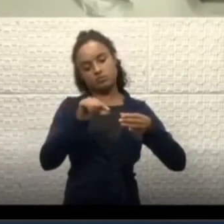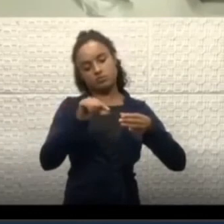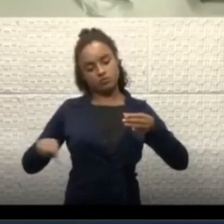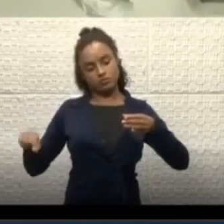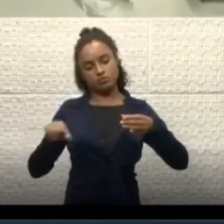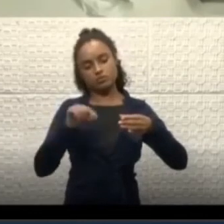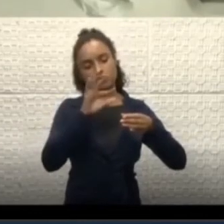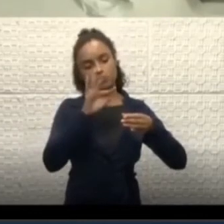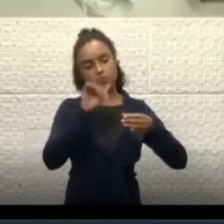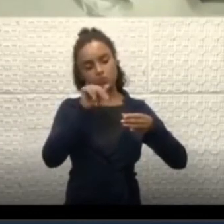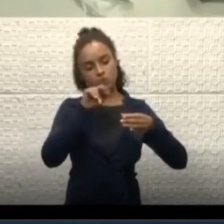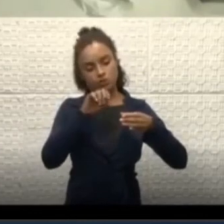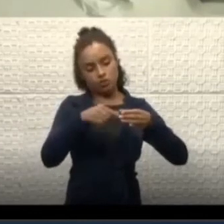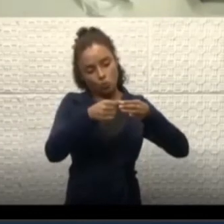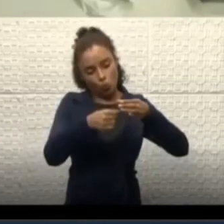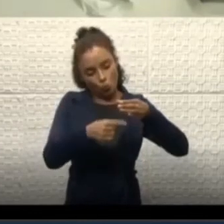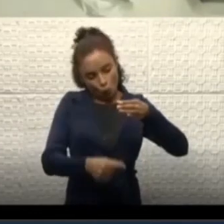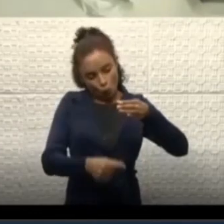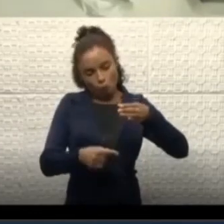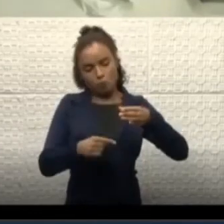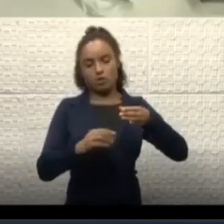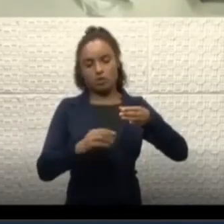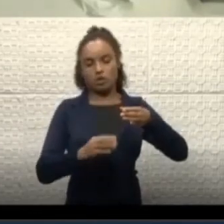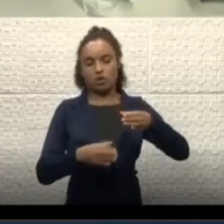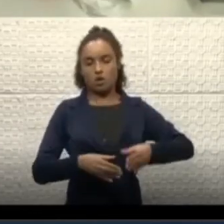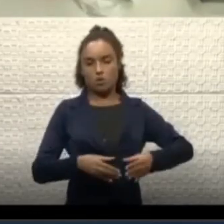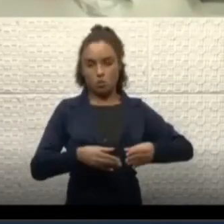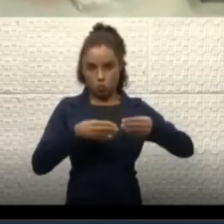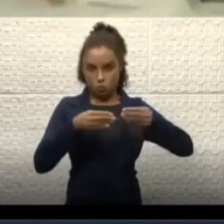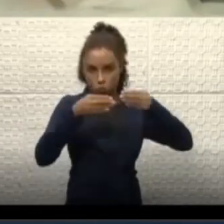ligado diretamente ali a uma bomba de pressão, uma bomba de vácuo.